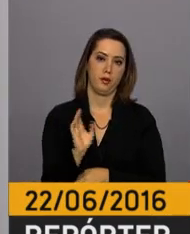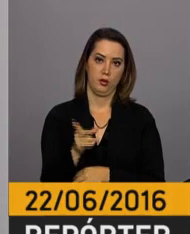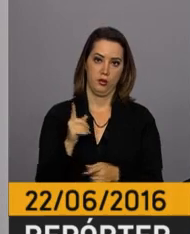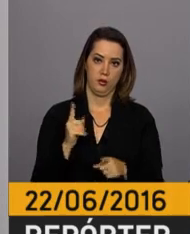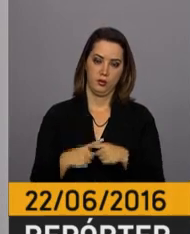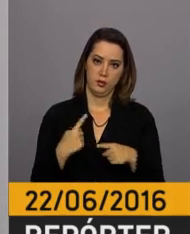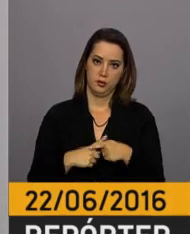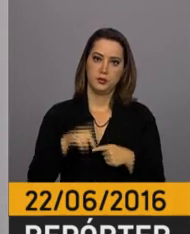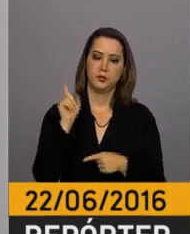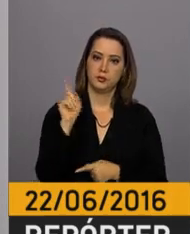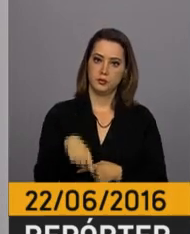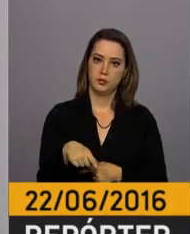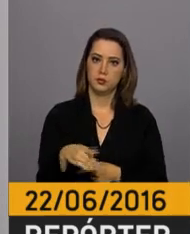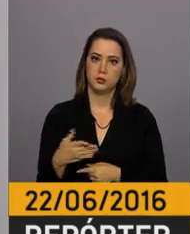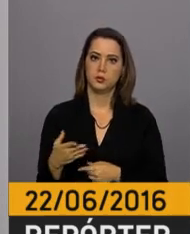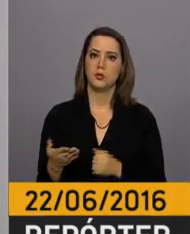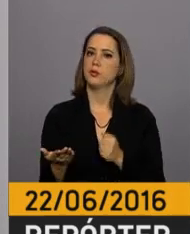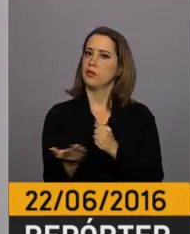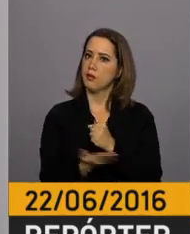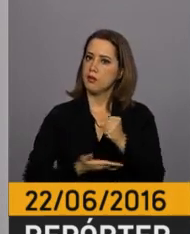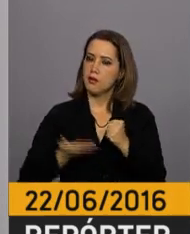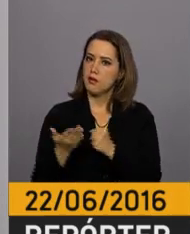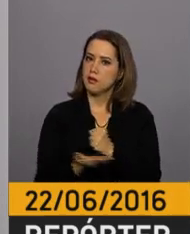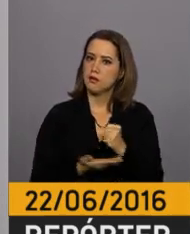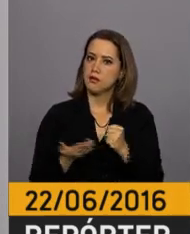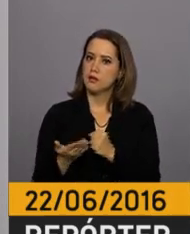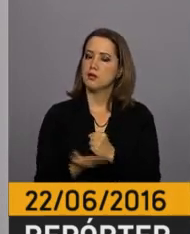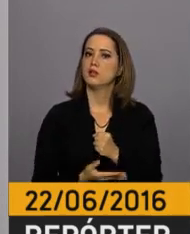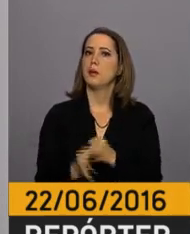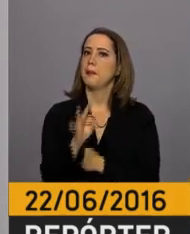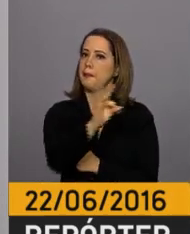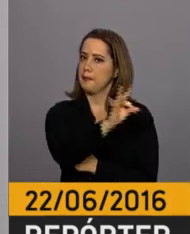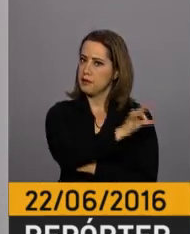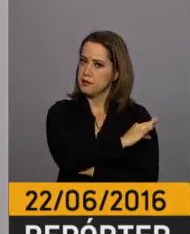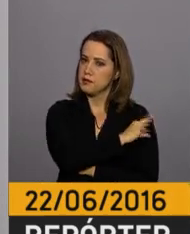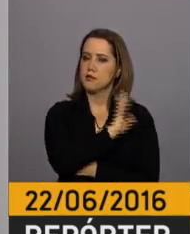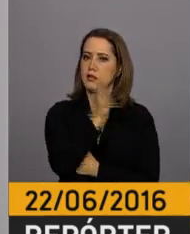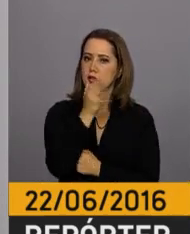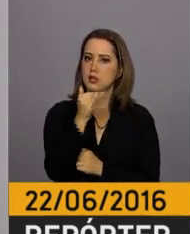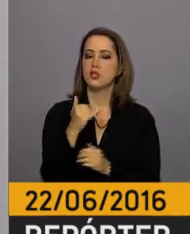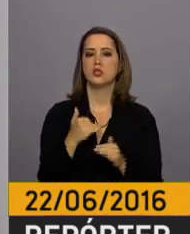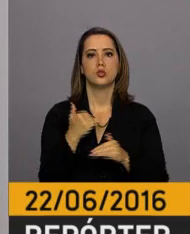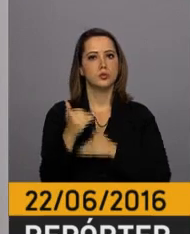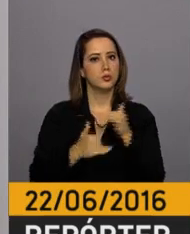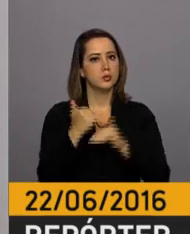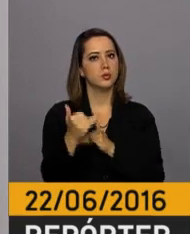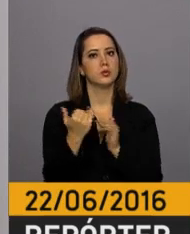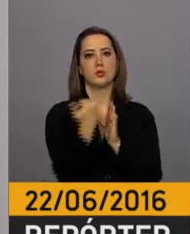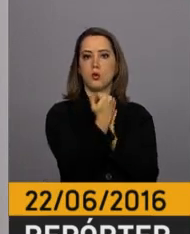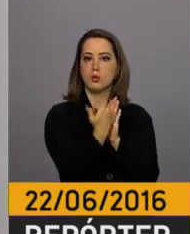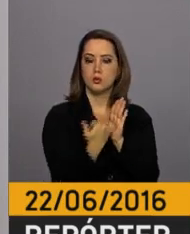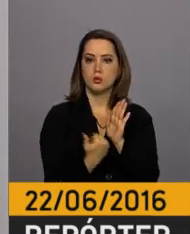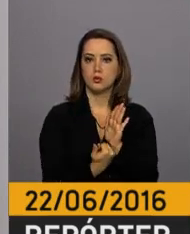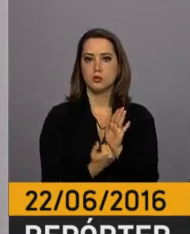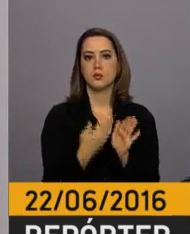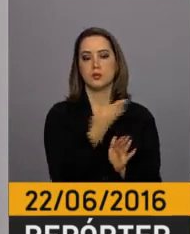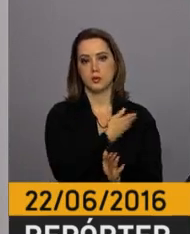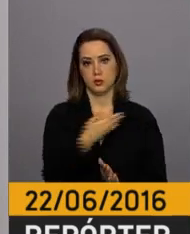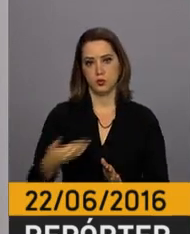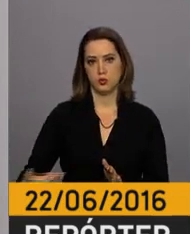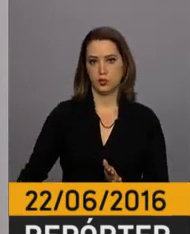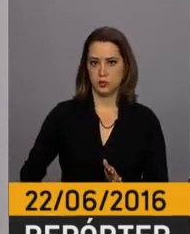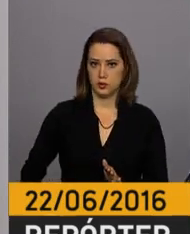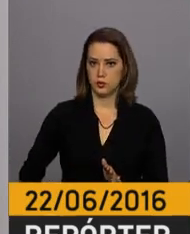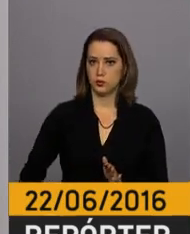a base técnica para a elaboração dos vários planos de governo aliás uma ideia a ser retomada